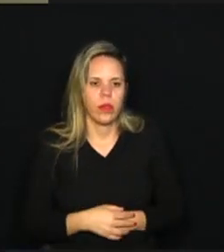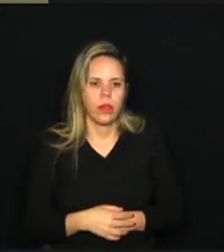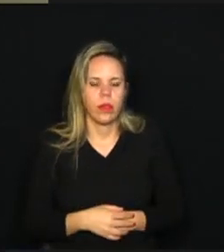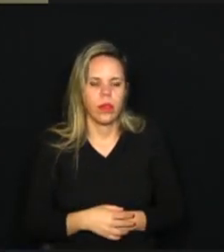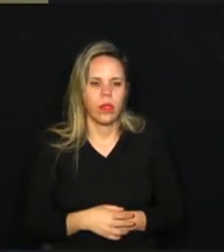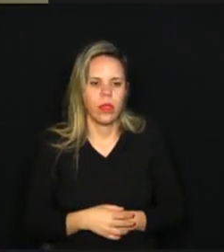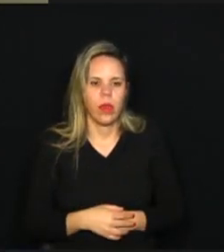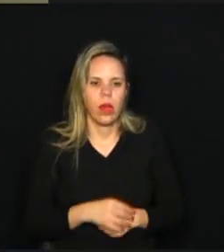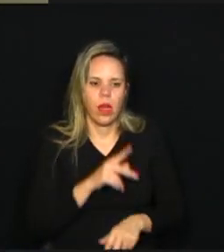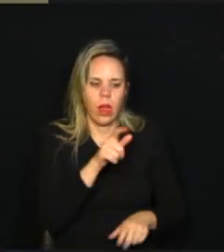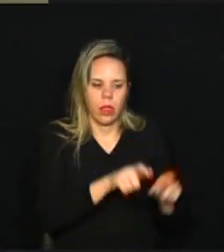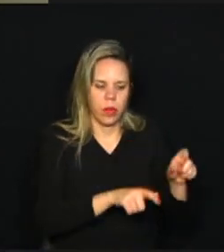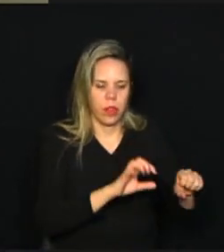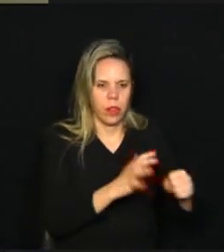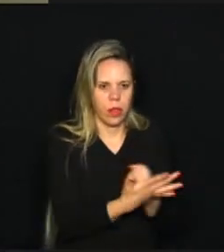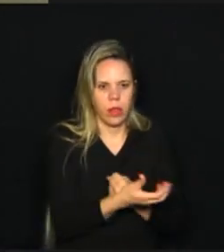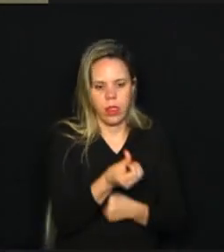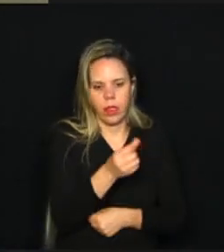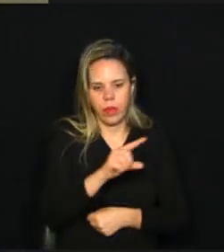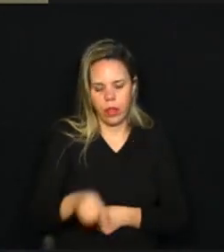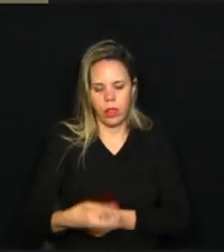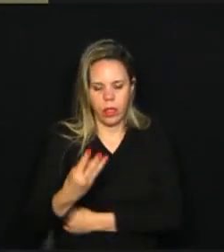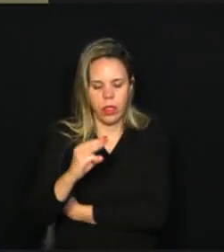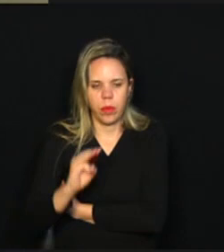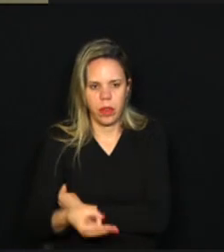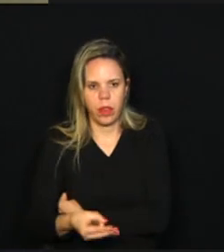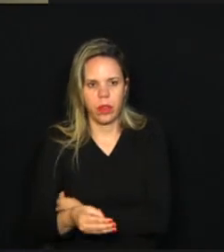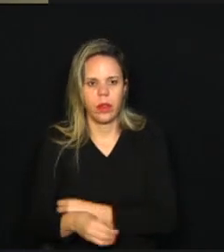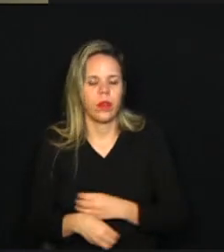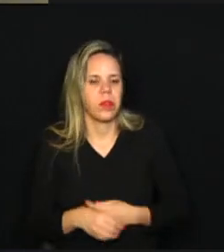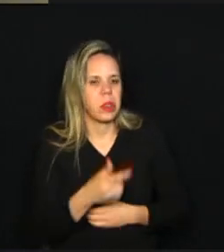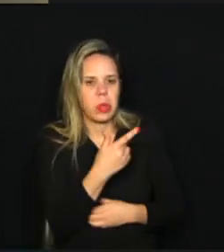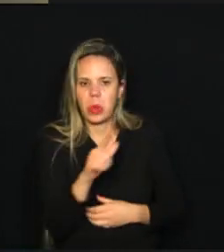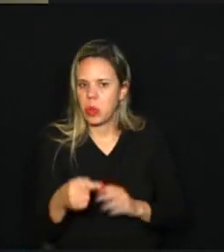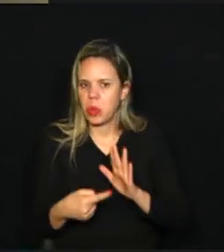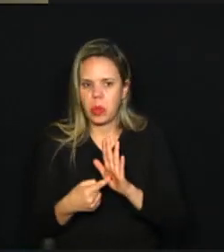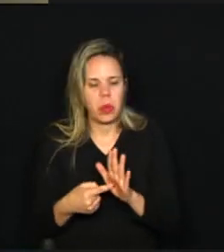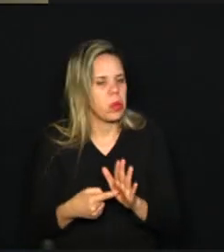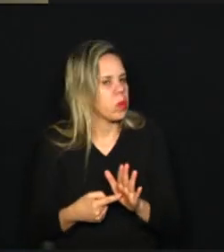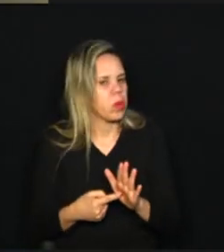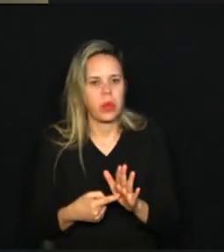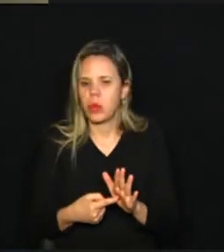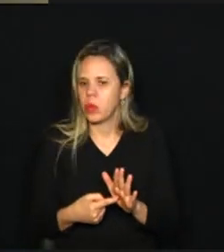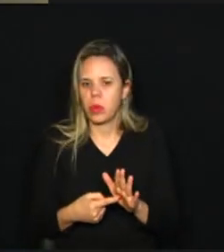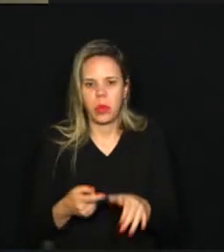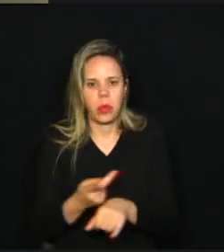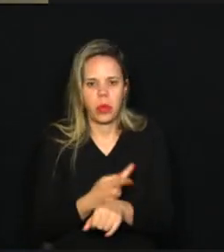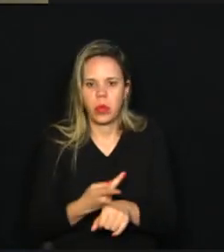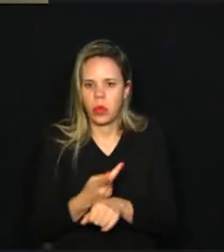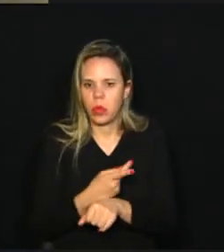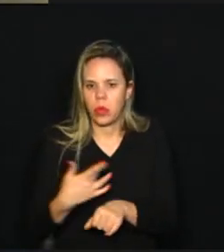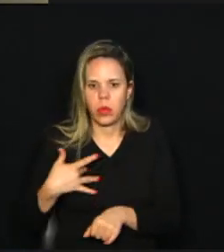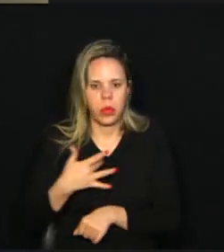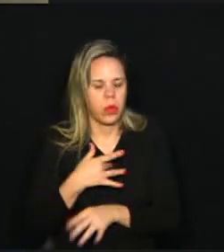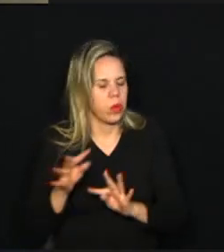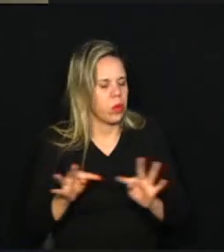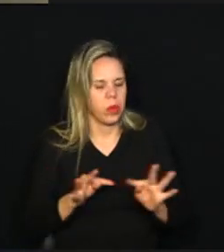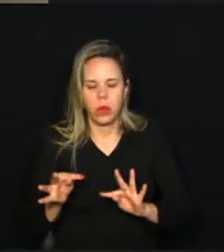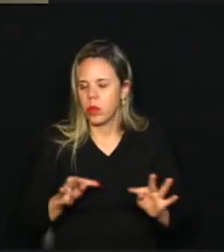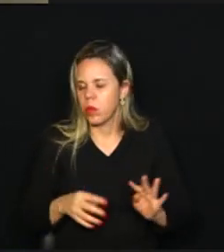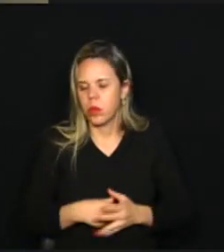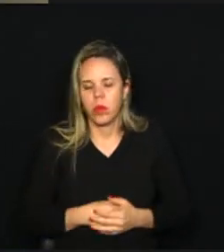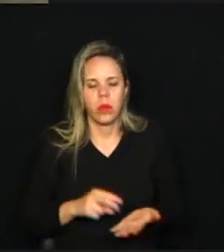os infectados, 6,3 milhões não buscaram estabelecimento de saúde. Isso significa,